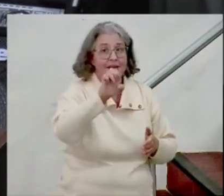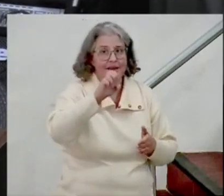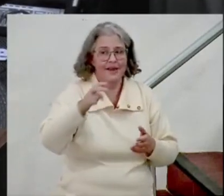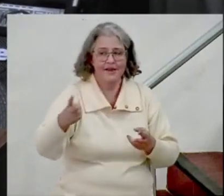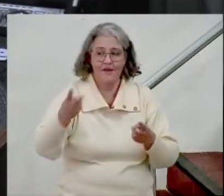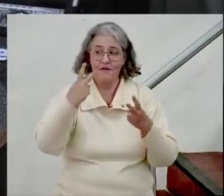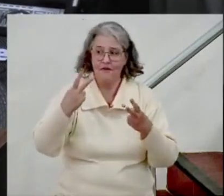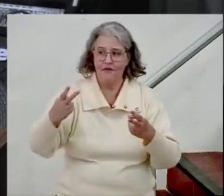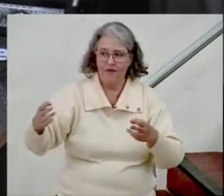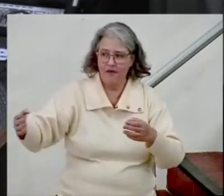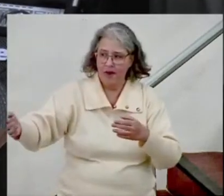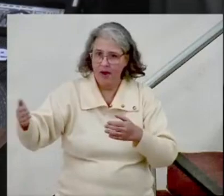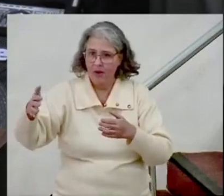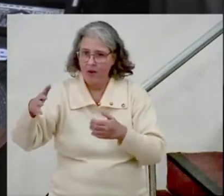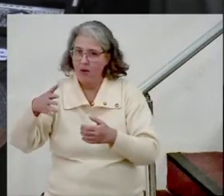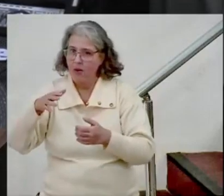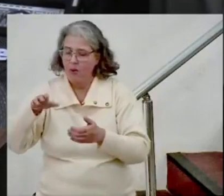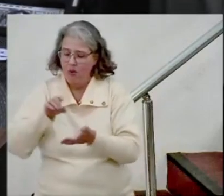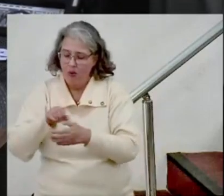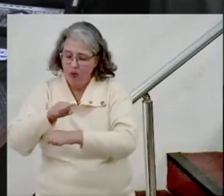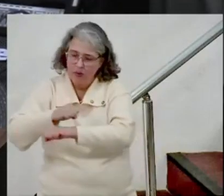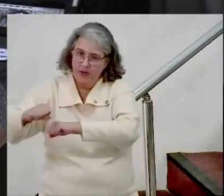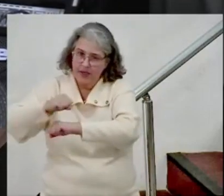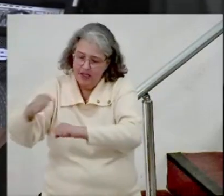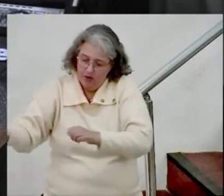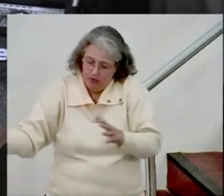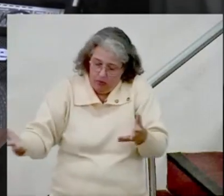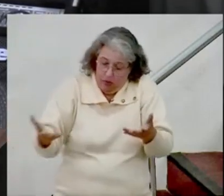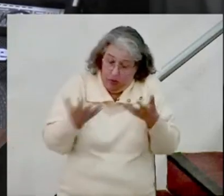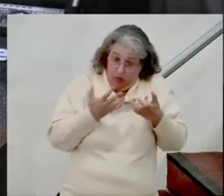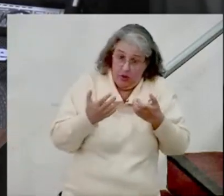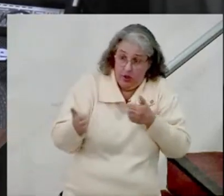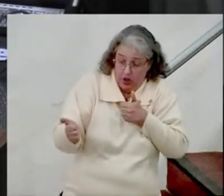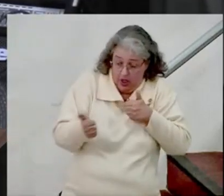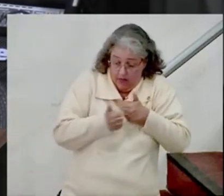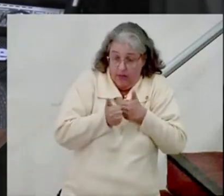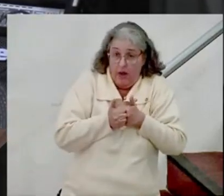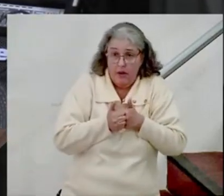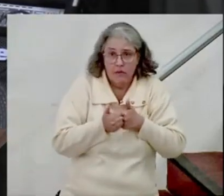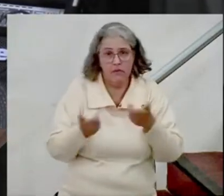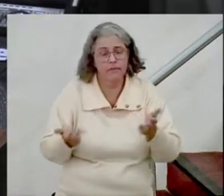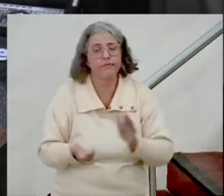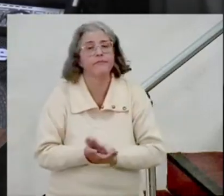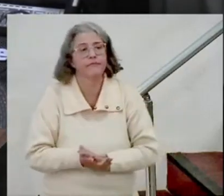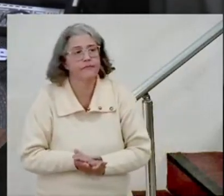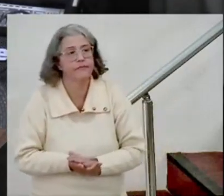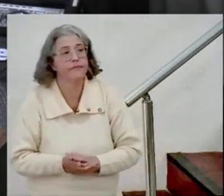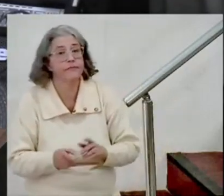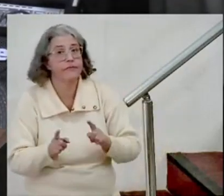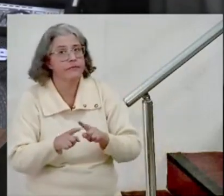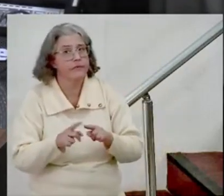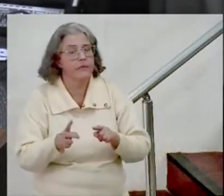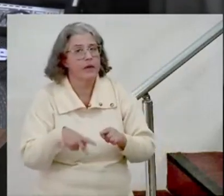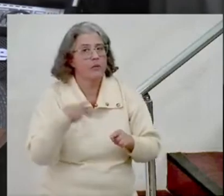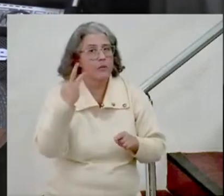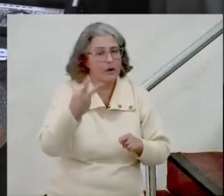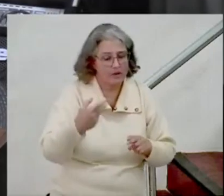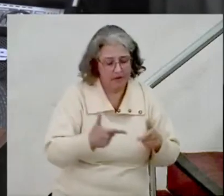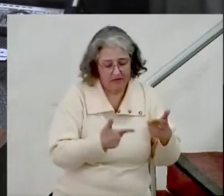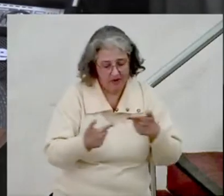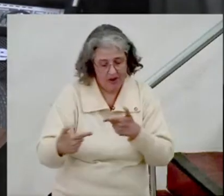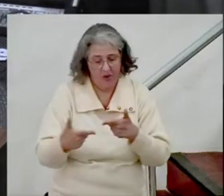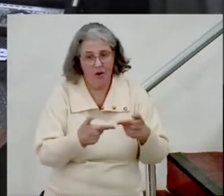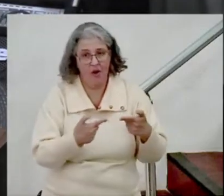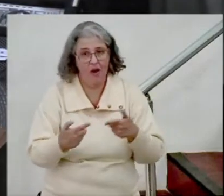Senaqueribe destruiu as cidades fortificadas de Judá. E enquanto ele estava guerreando com a segunda mais importante cidade